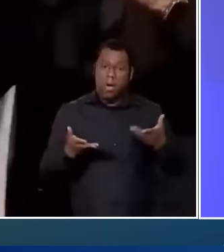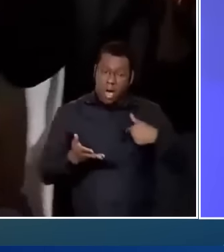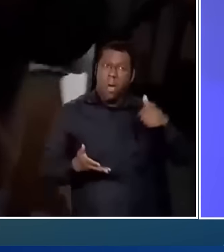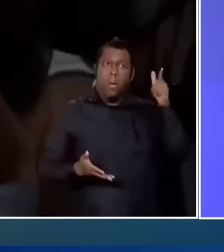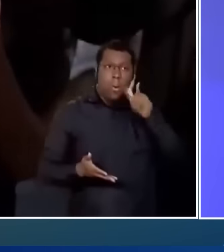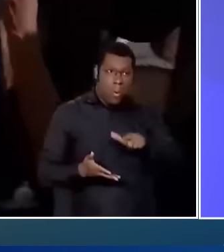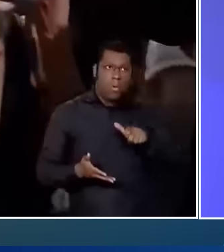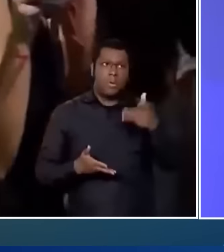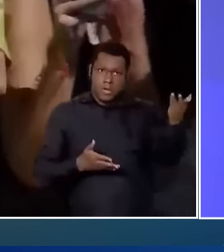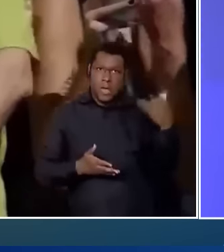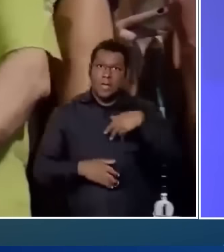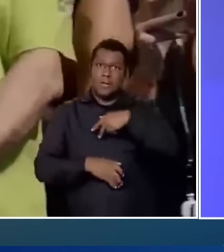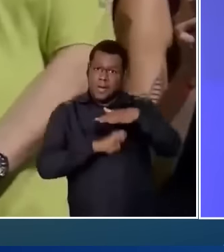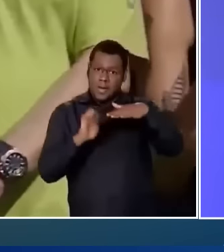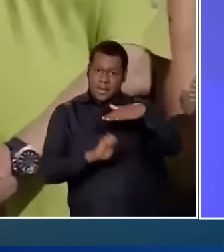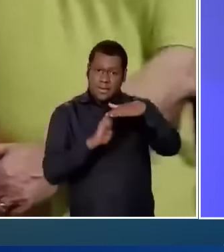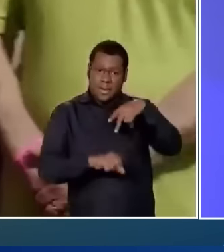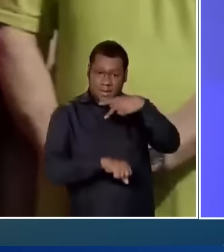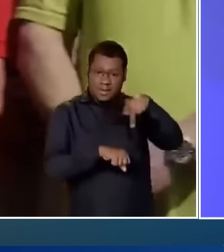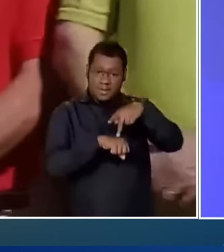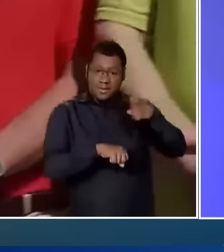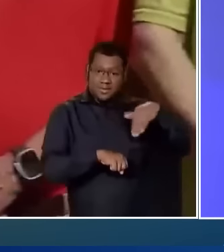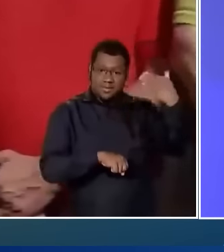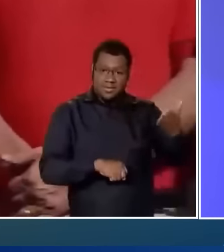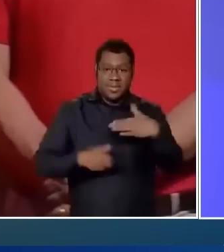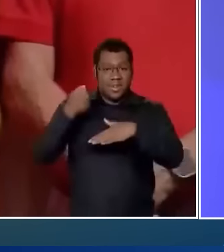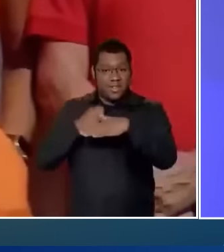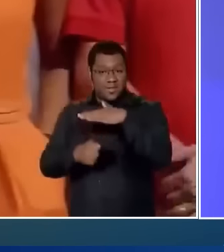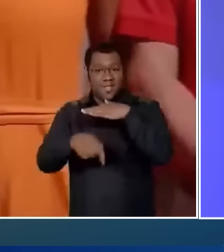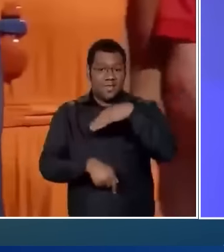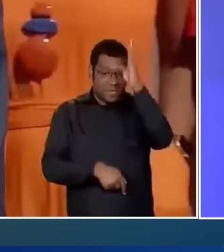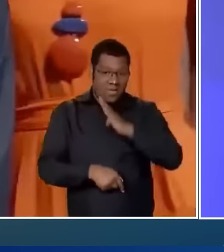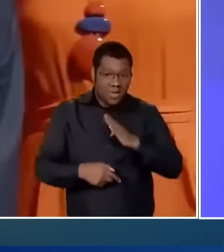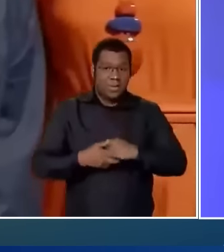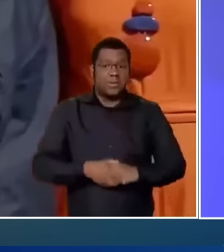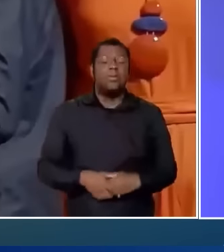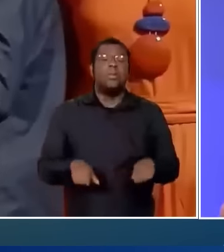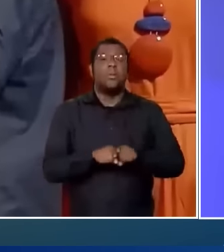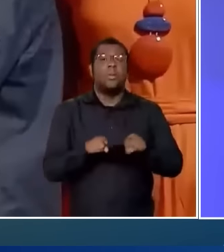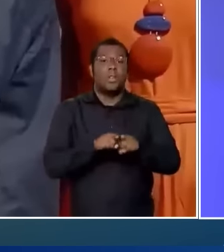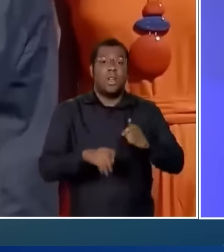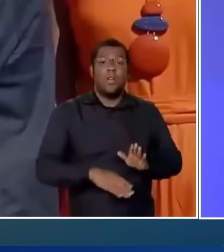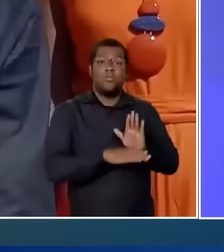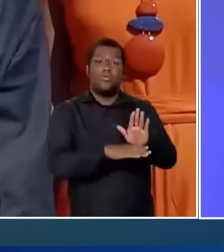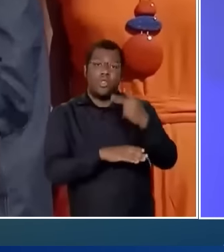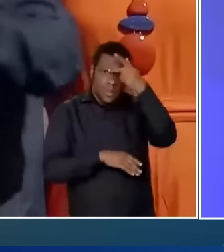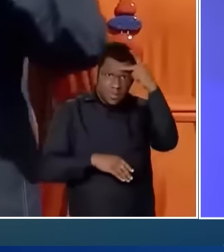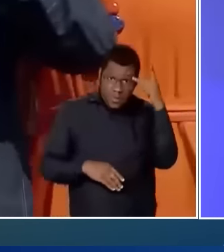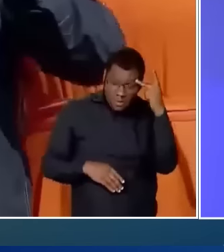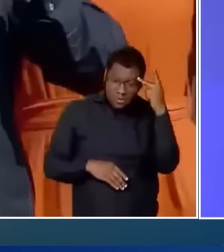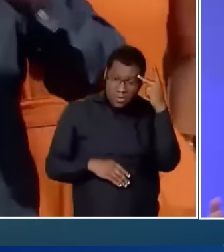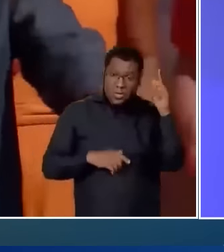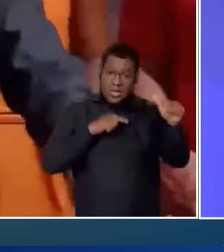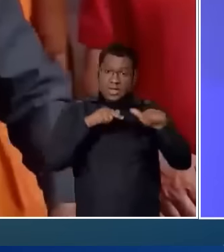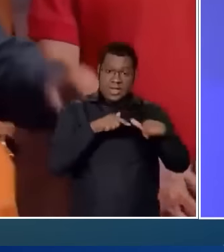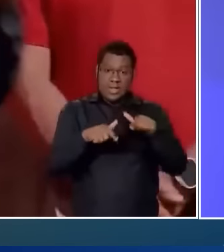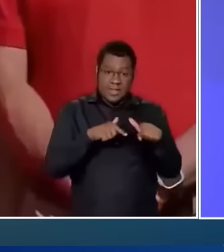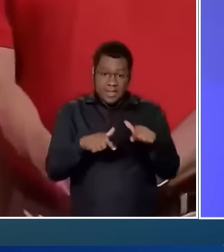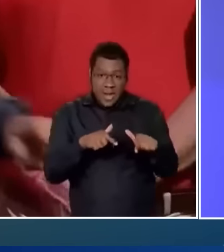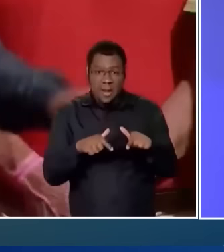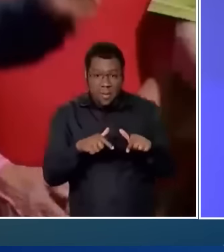segurança pública e o governo Lula quase não toca nessa temática. Caberia explorar o porquê isso acontece? O